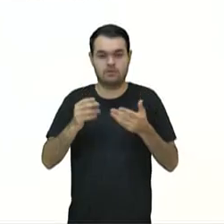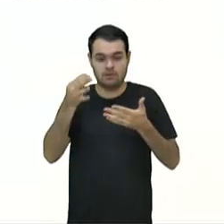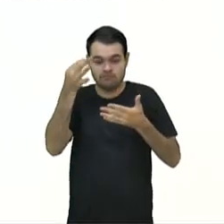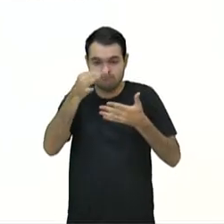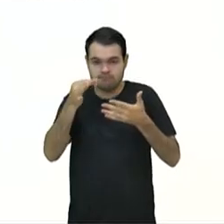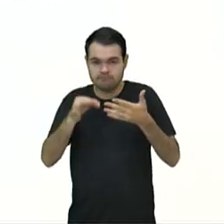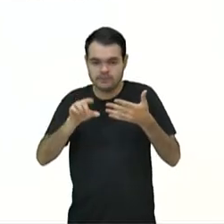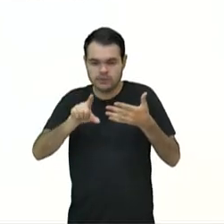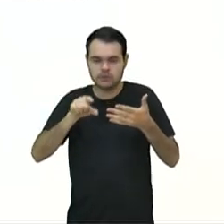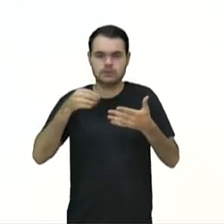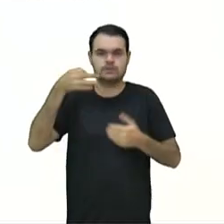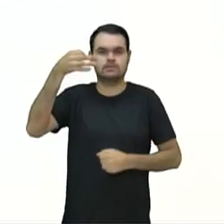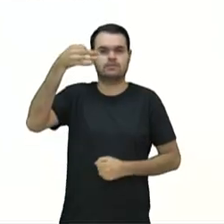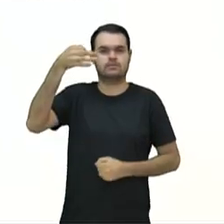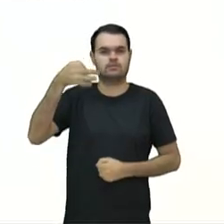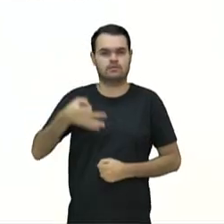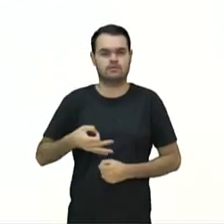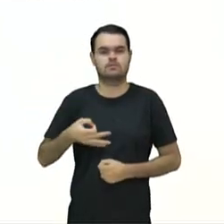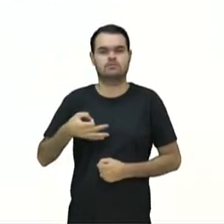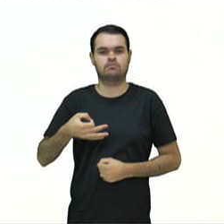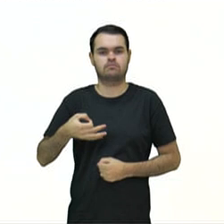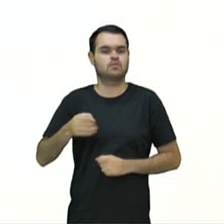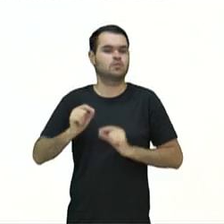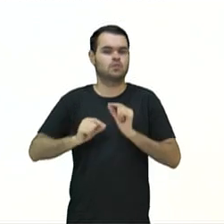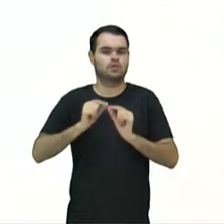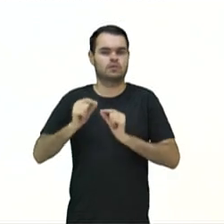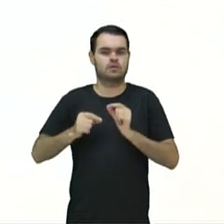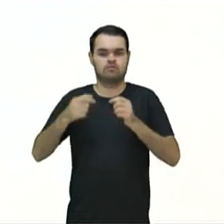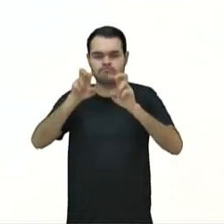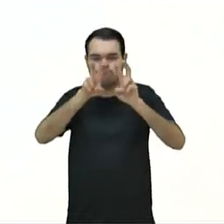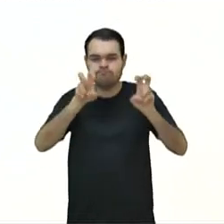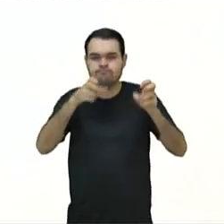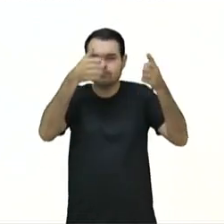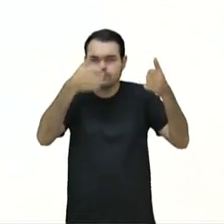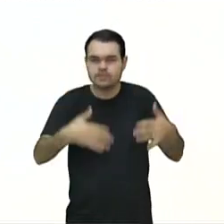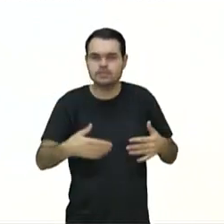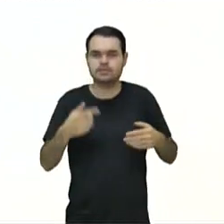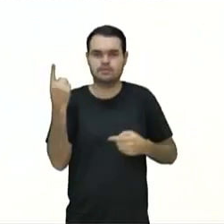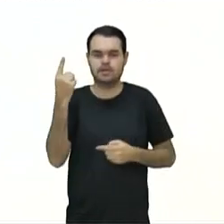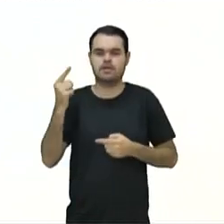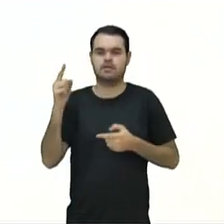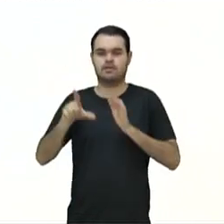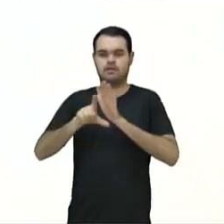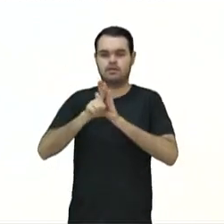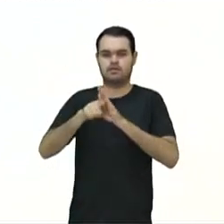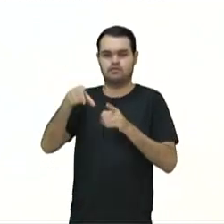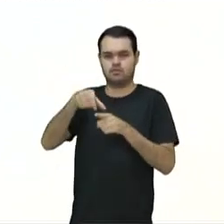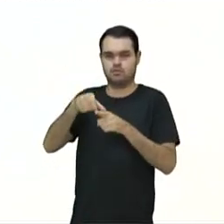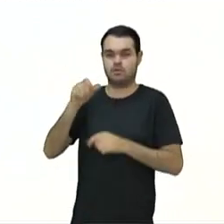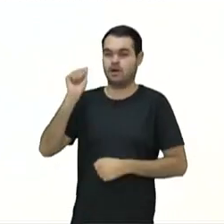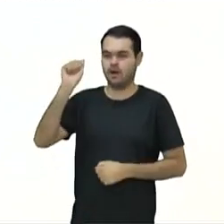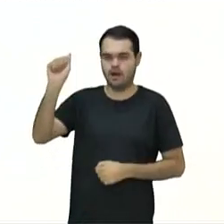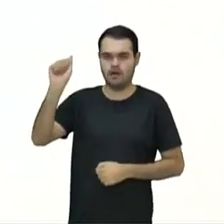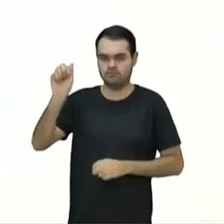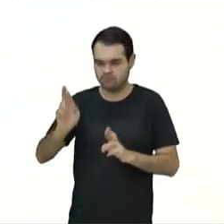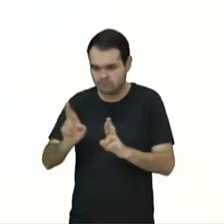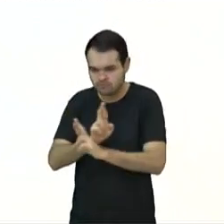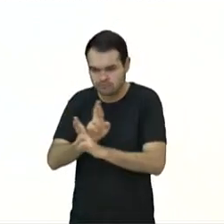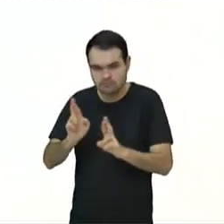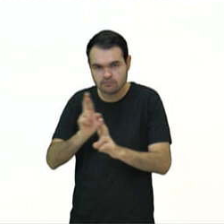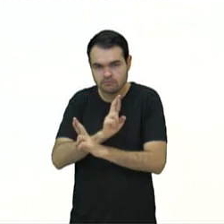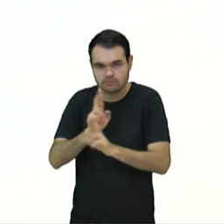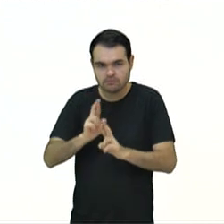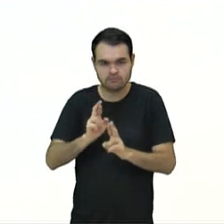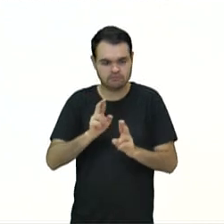a alternativa que contém a definição correta da primeira lei de Ohm. Letra A. É a razão entre a